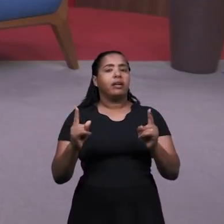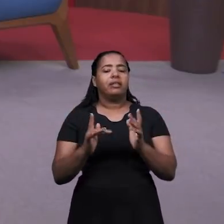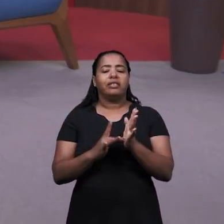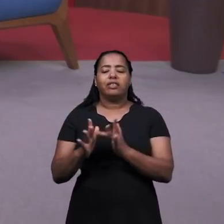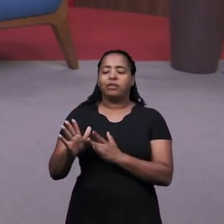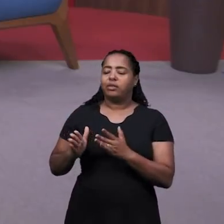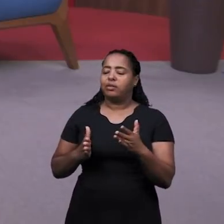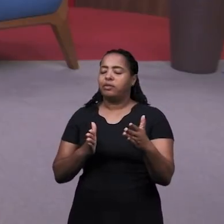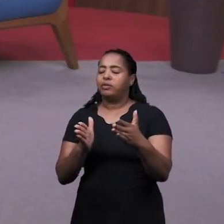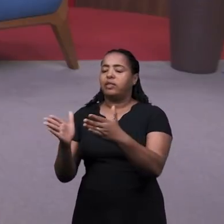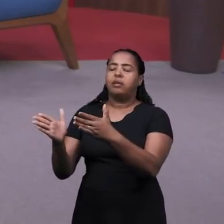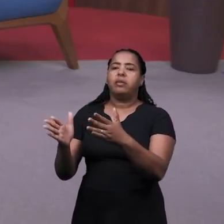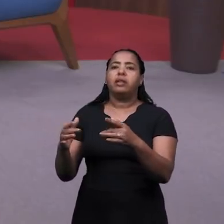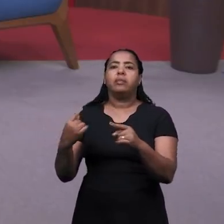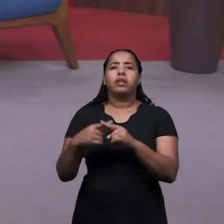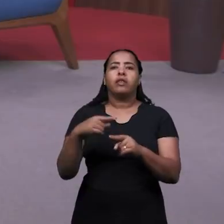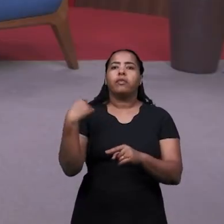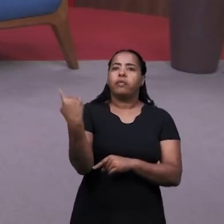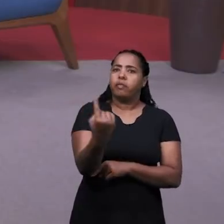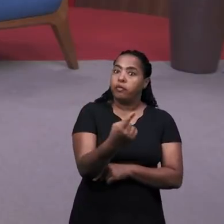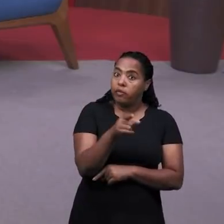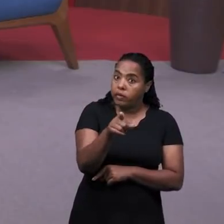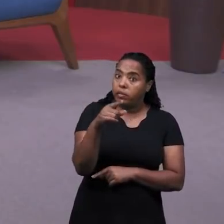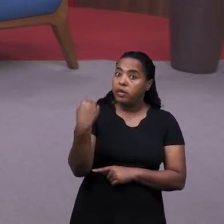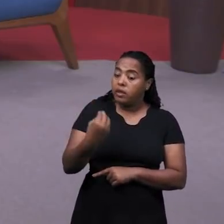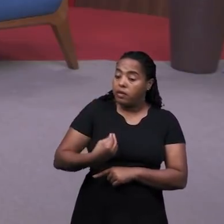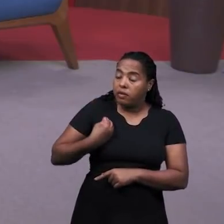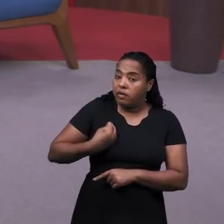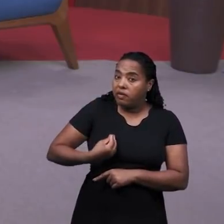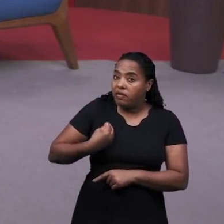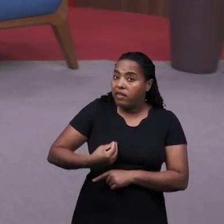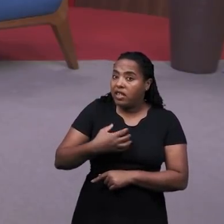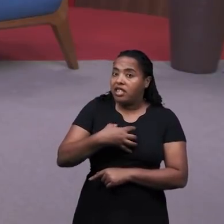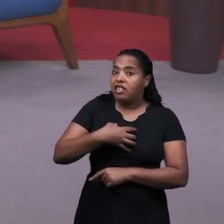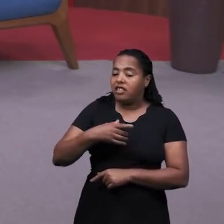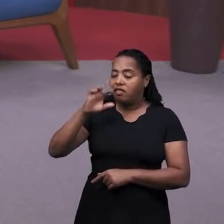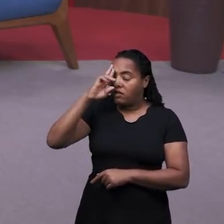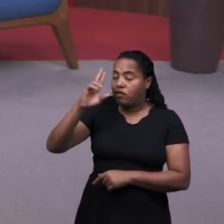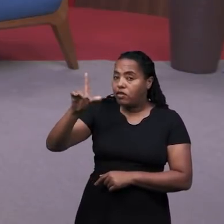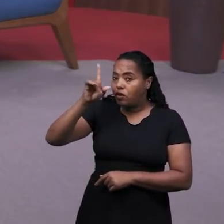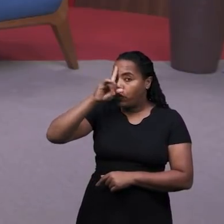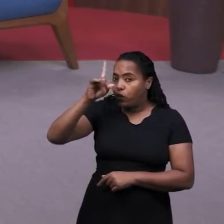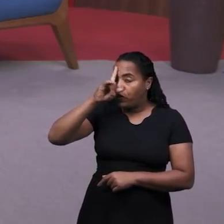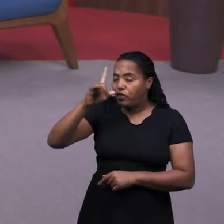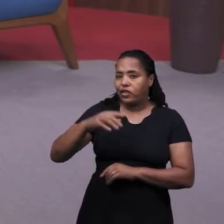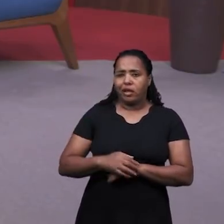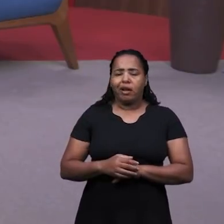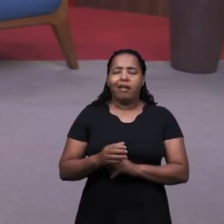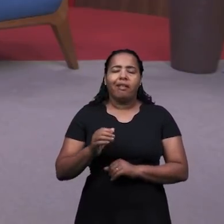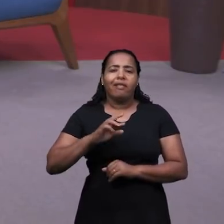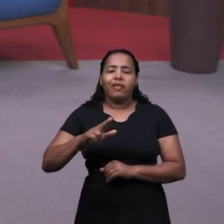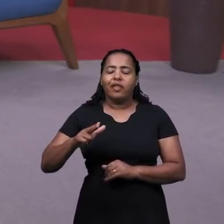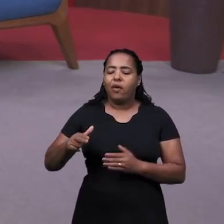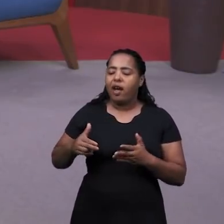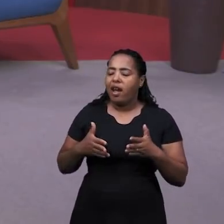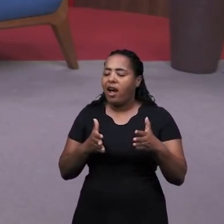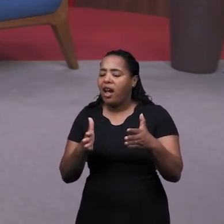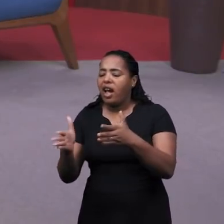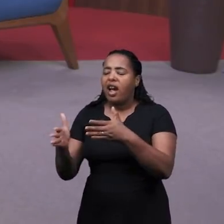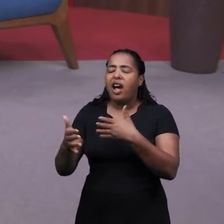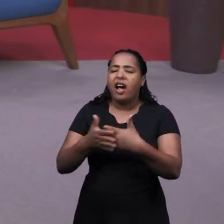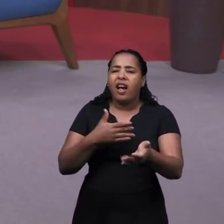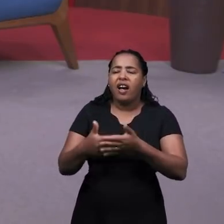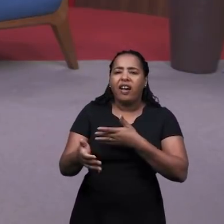o caminho, porque você precisa andar nele todos os dias. E não é um caminhar e nem um caminho de